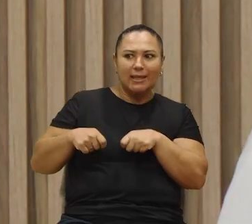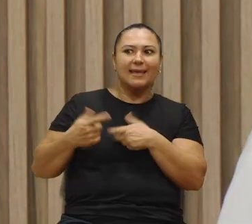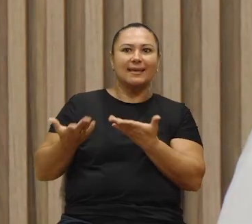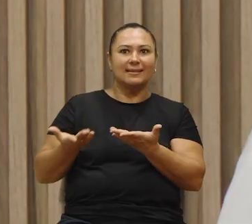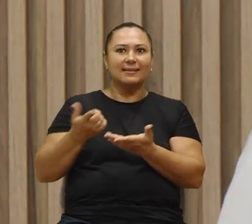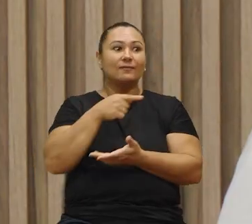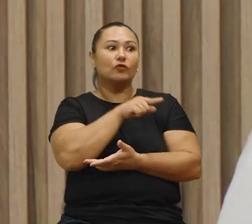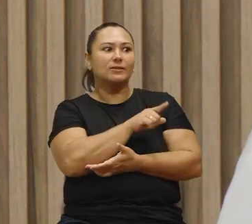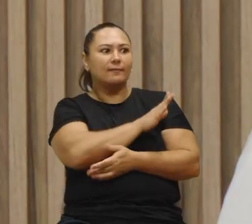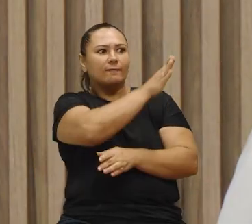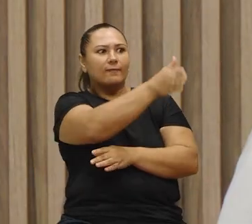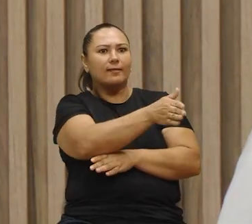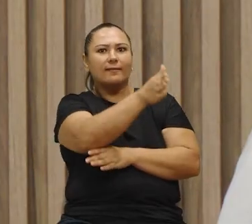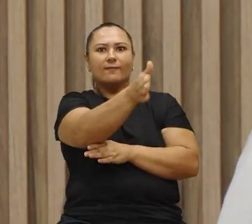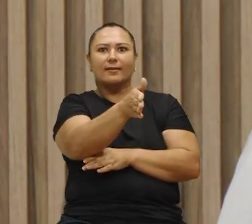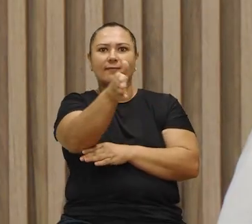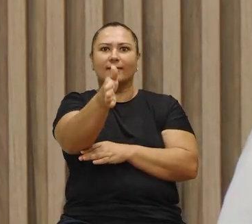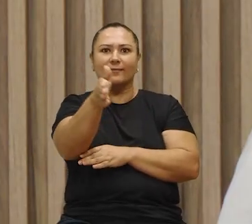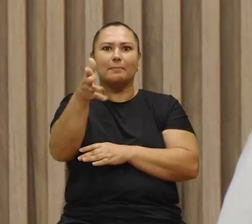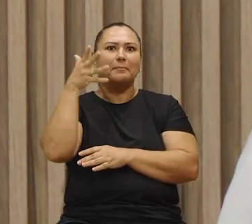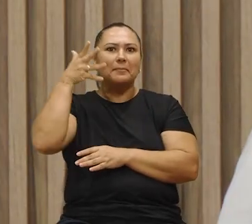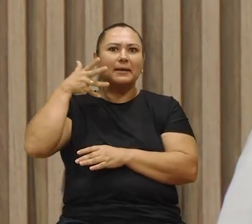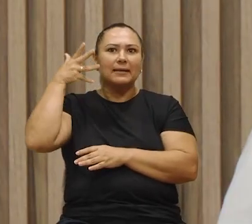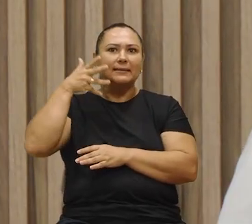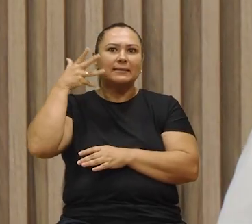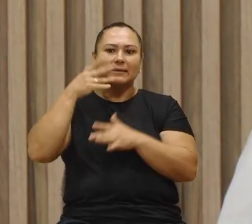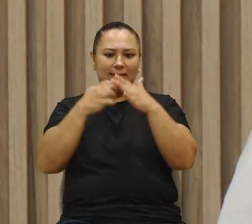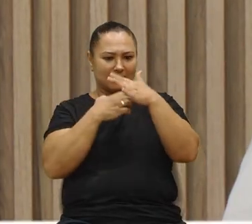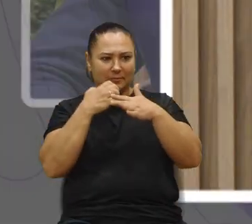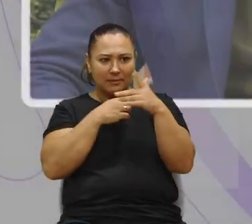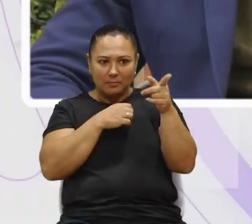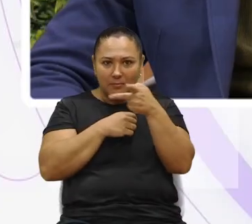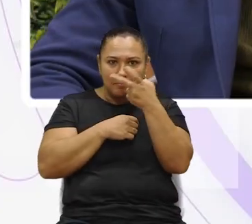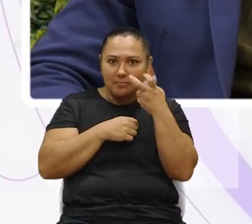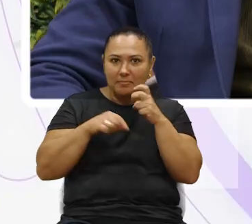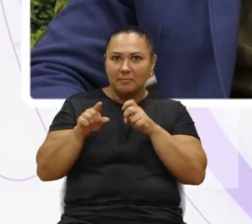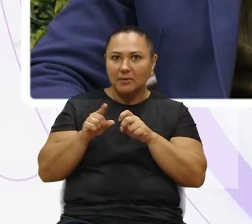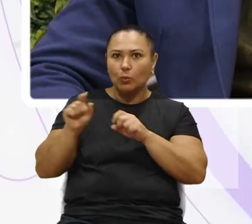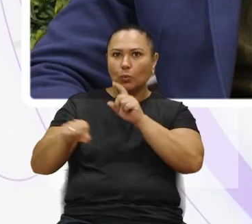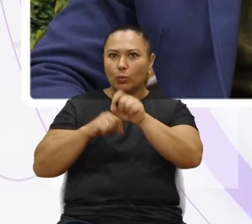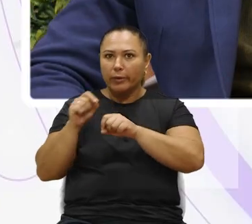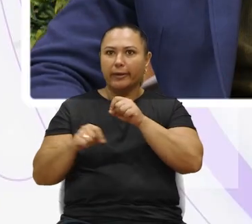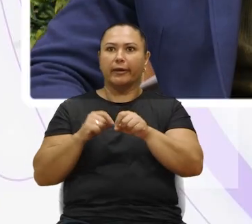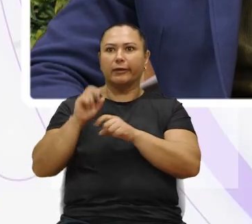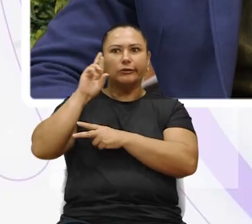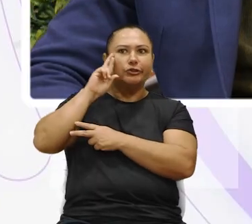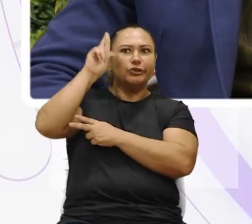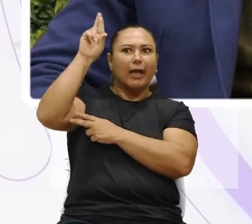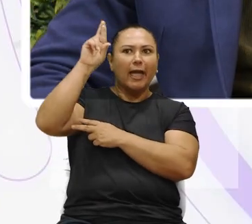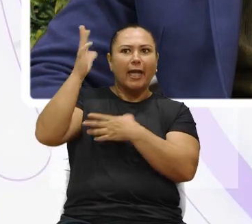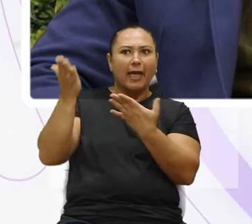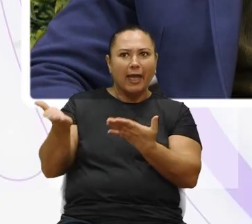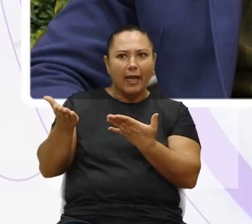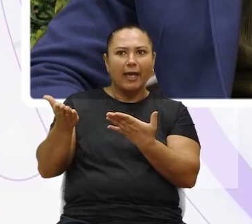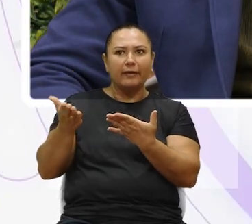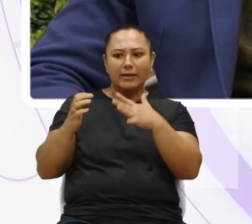potências. Você que tem percorrido empresas, que eu sei também palestrando, tem visto os empregadores, os patrões, não se fala mais